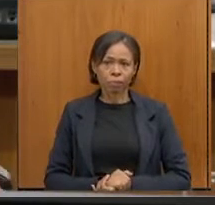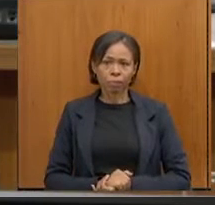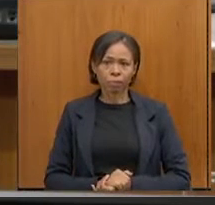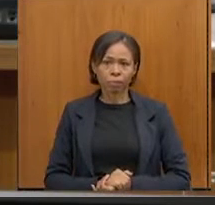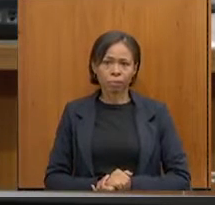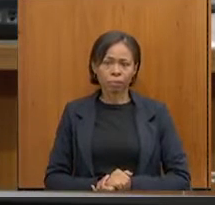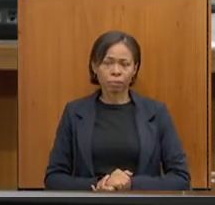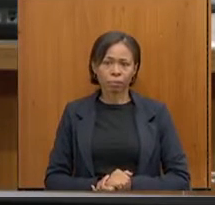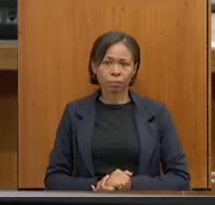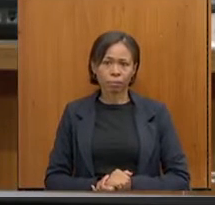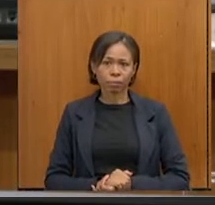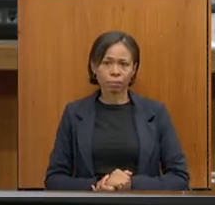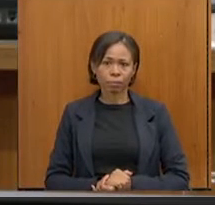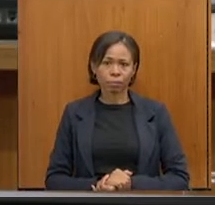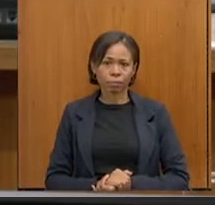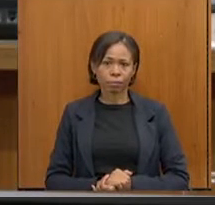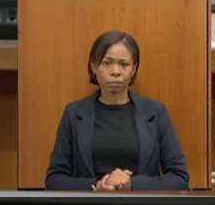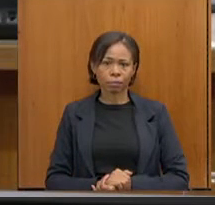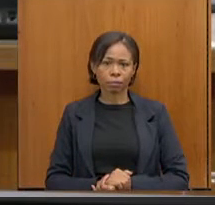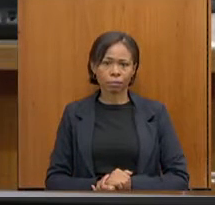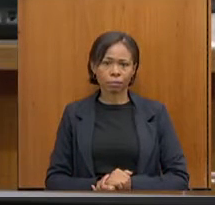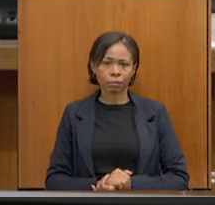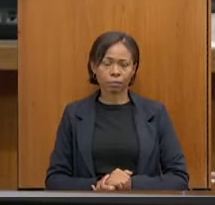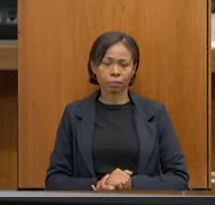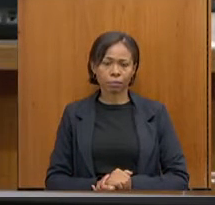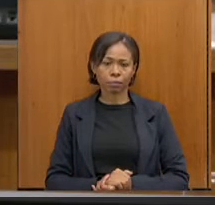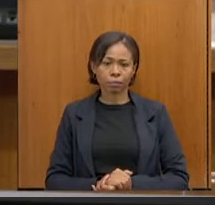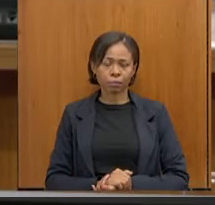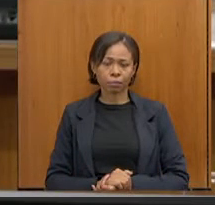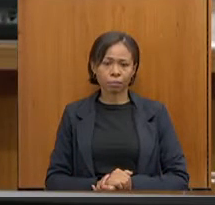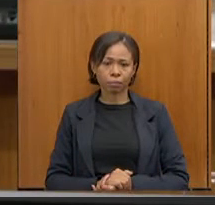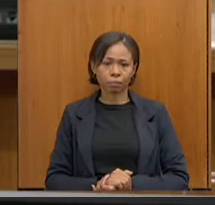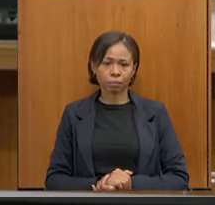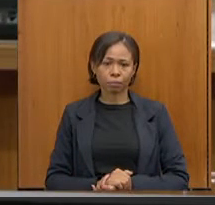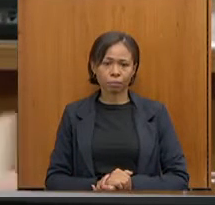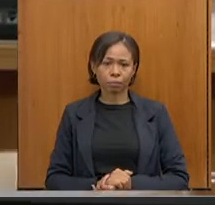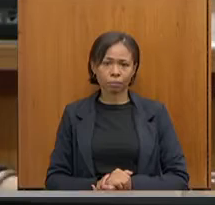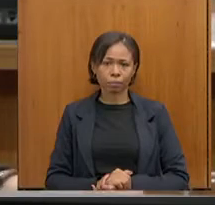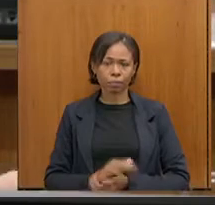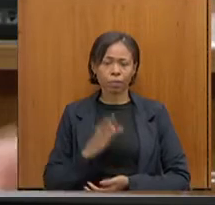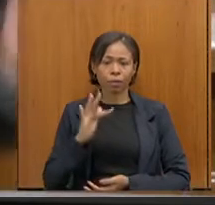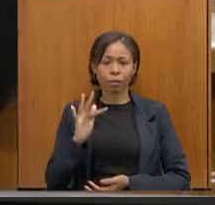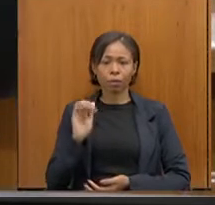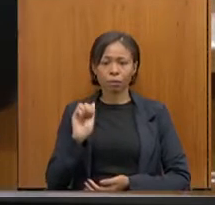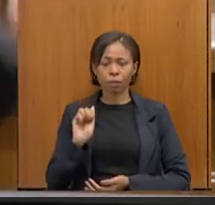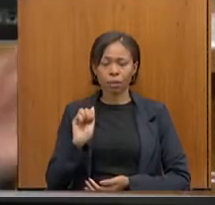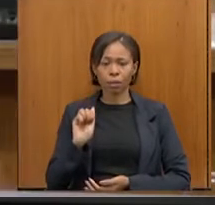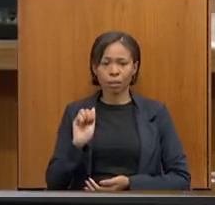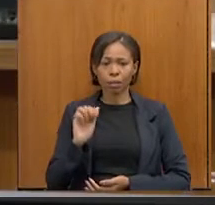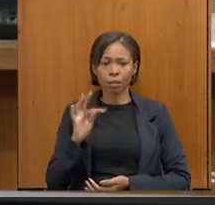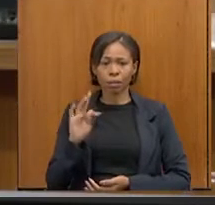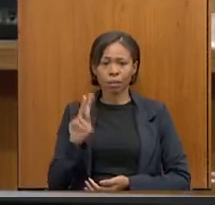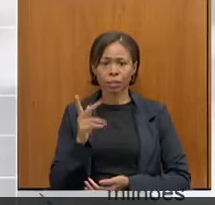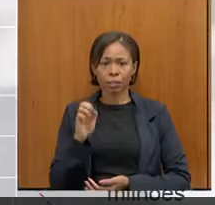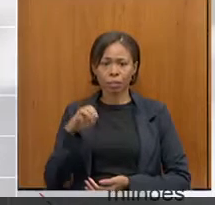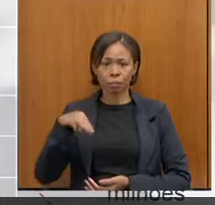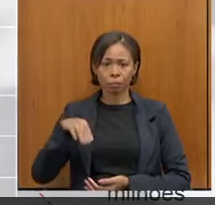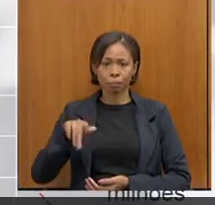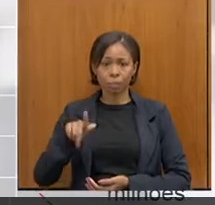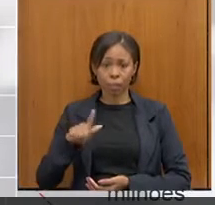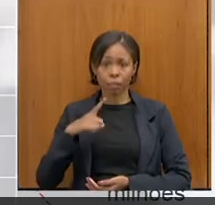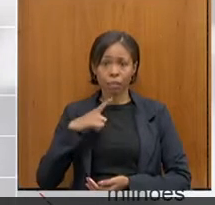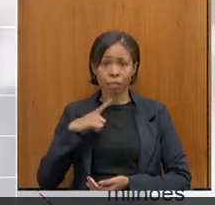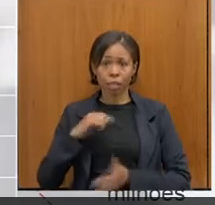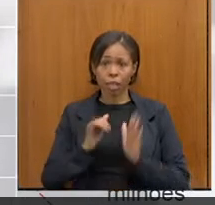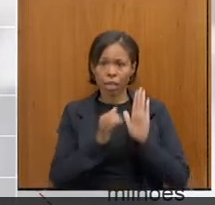G1 é sobre a fapemig eu tenho ali diversos